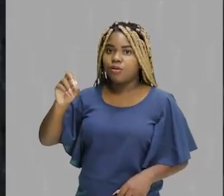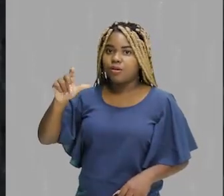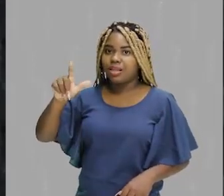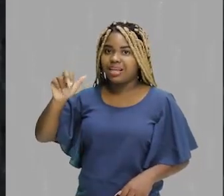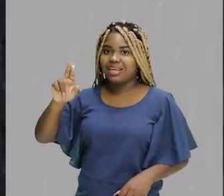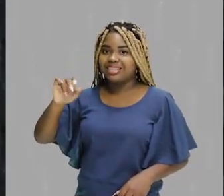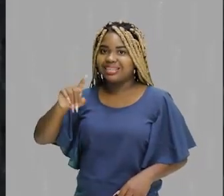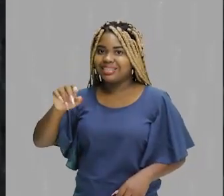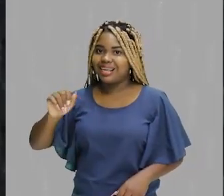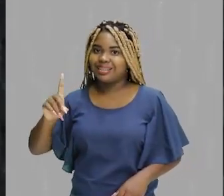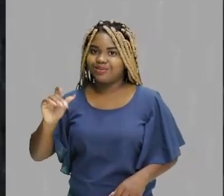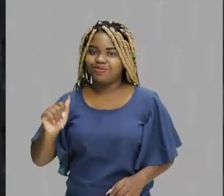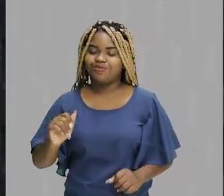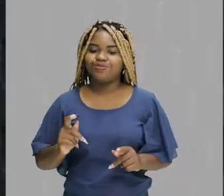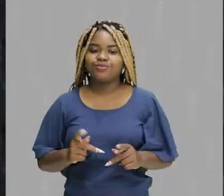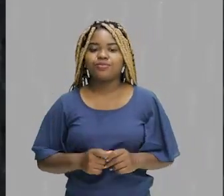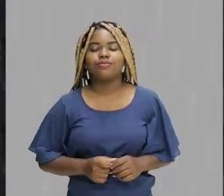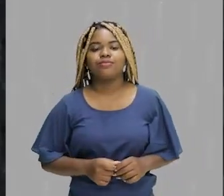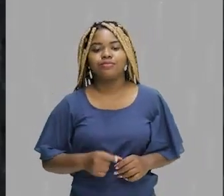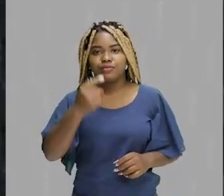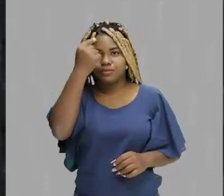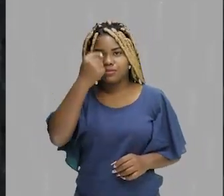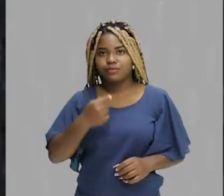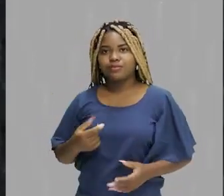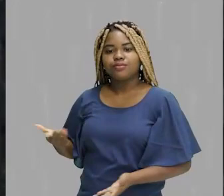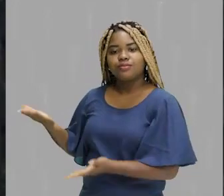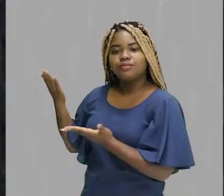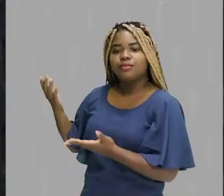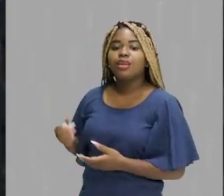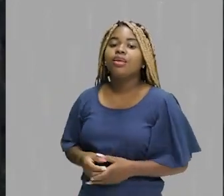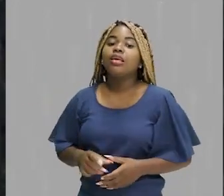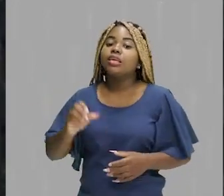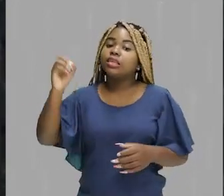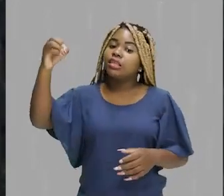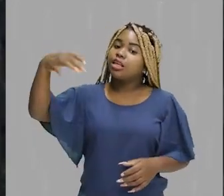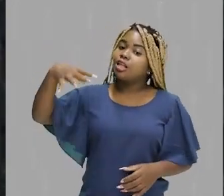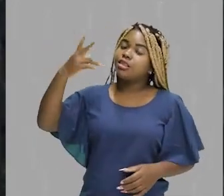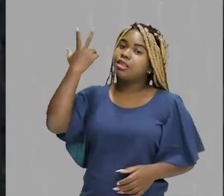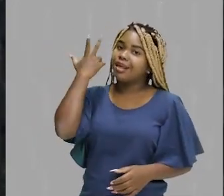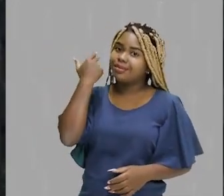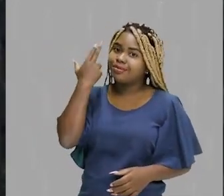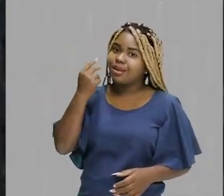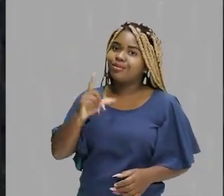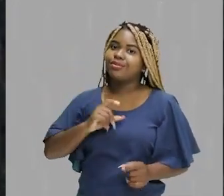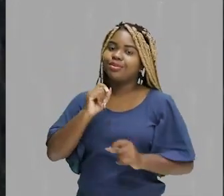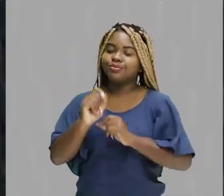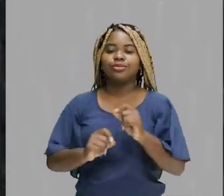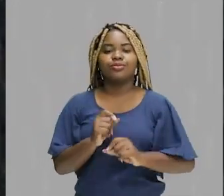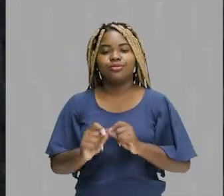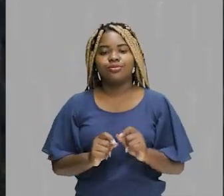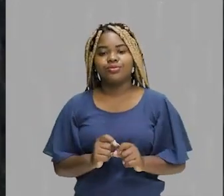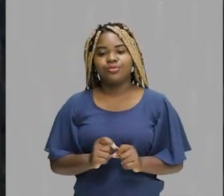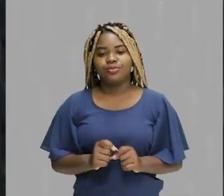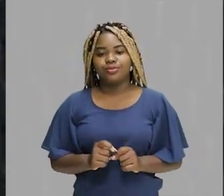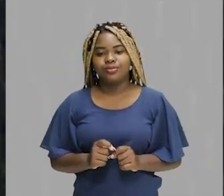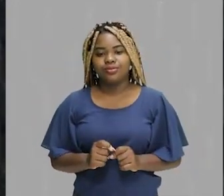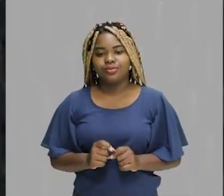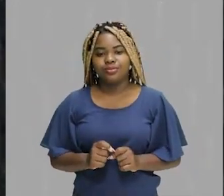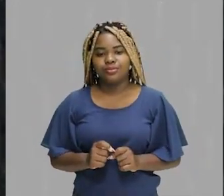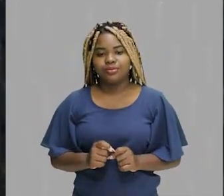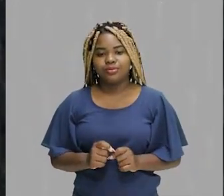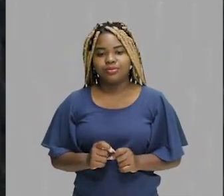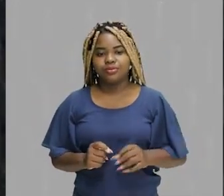querendo mostrar para você o seguinte, ó, na luz natural, eu vou ter feixes de luz indo